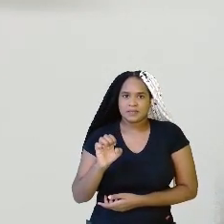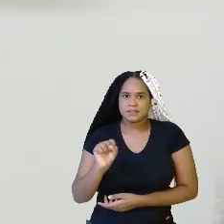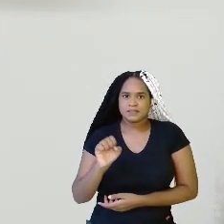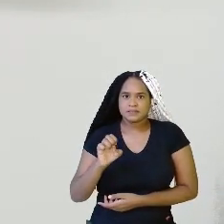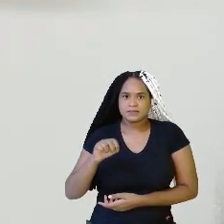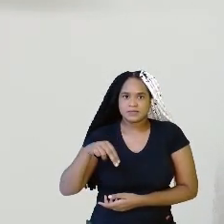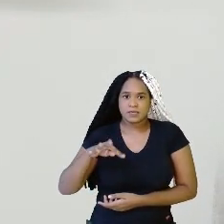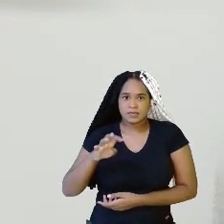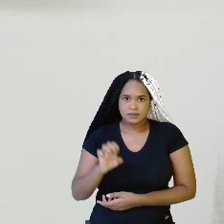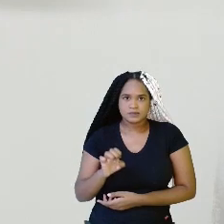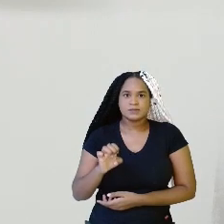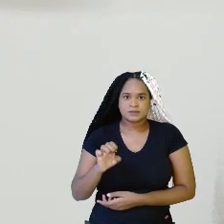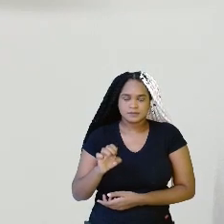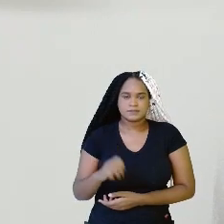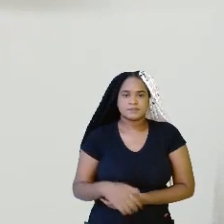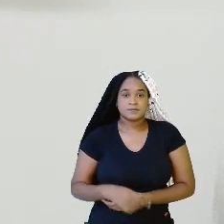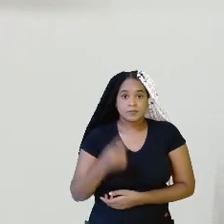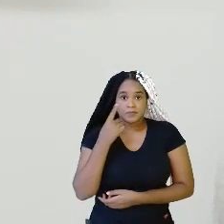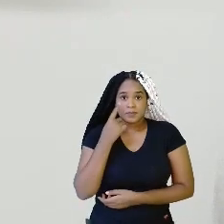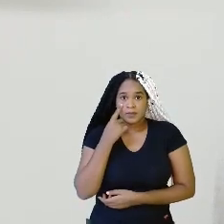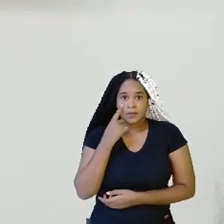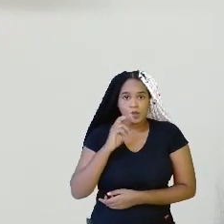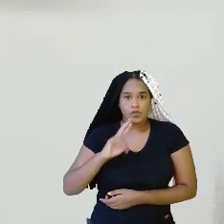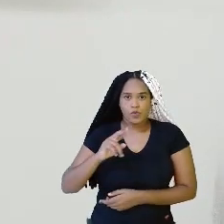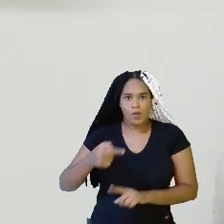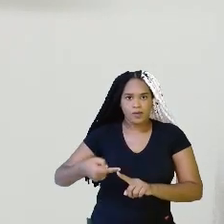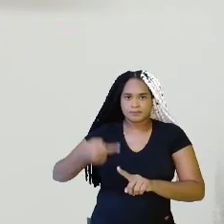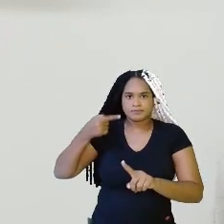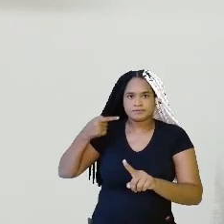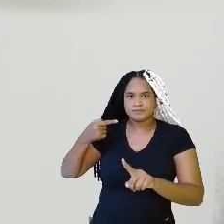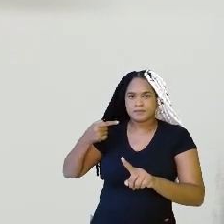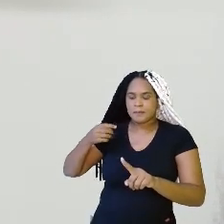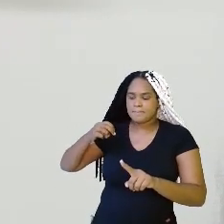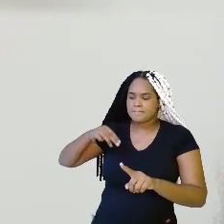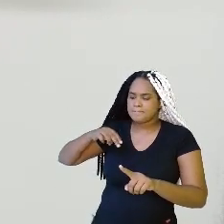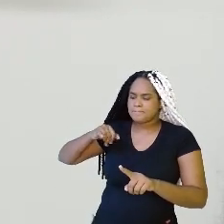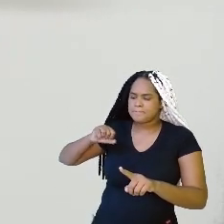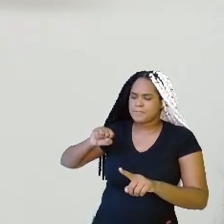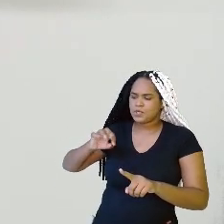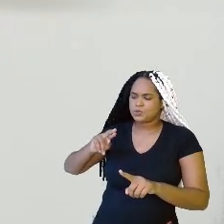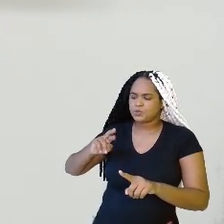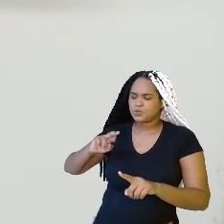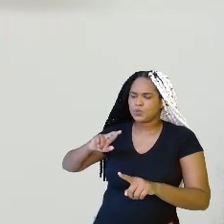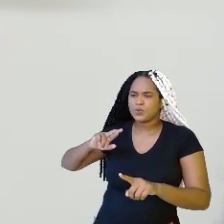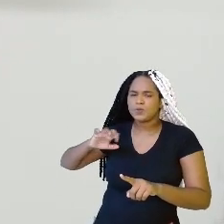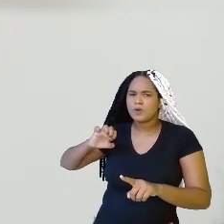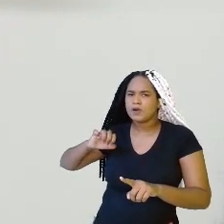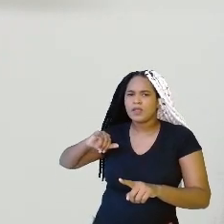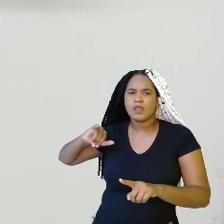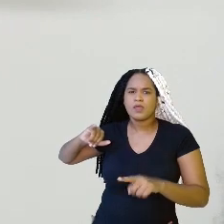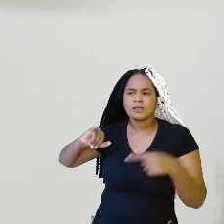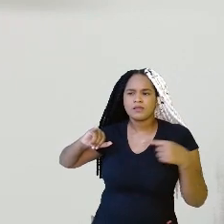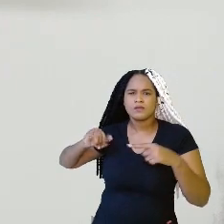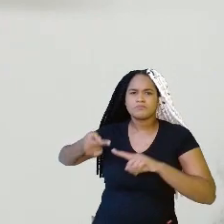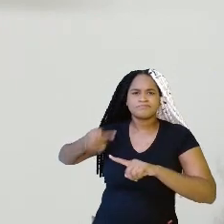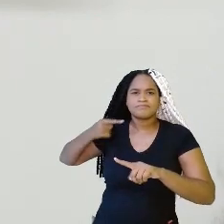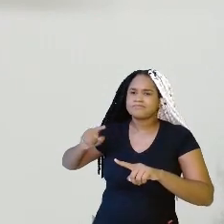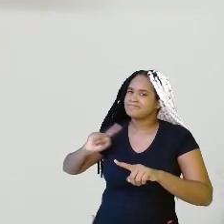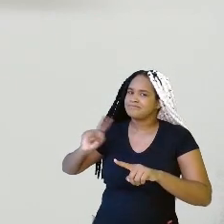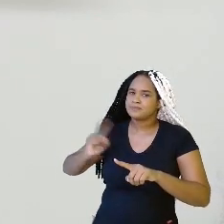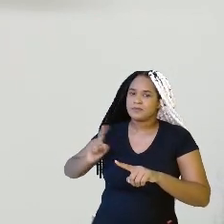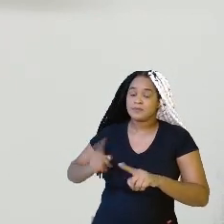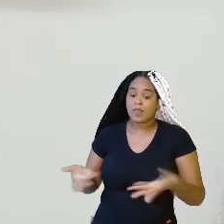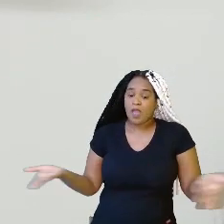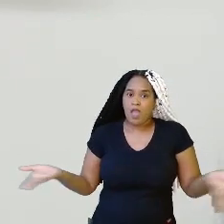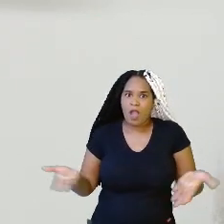manteiga, misturei bem, não está no passado. Nem está assim, colocará a manteiga, misturará